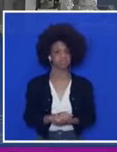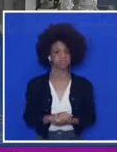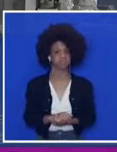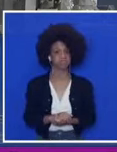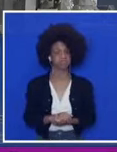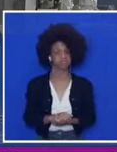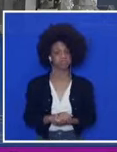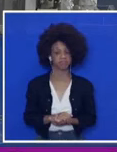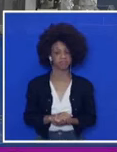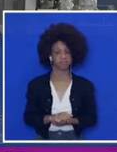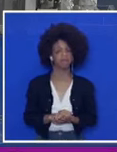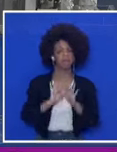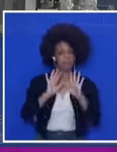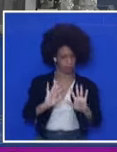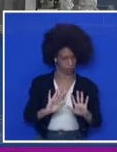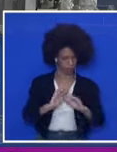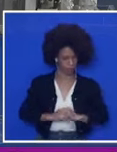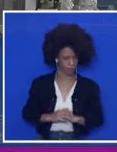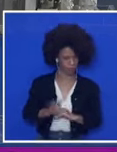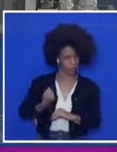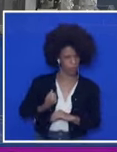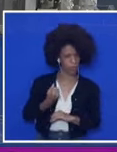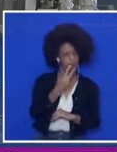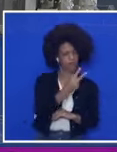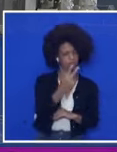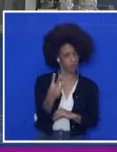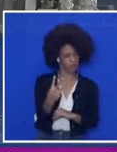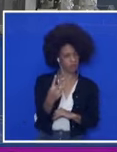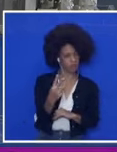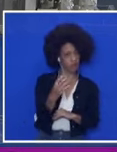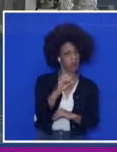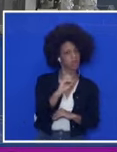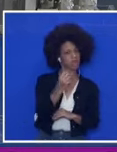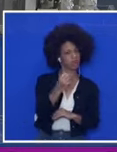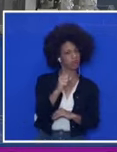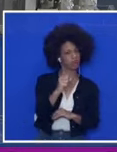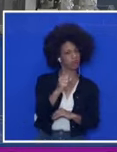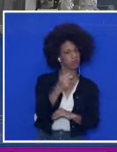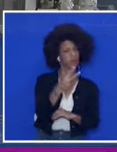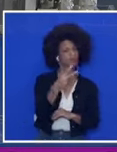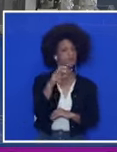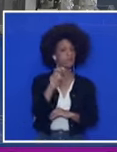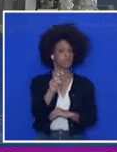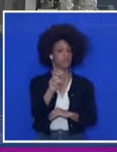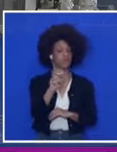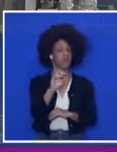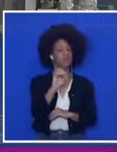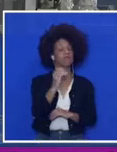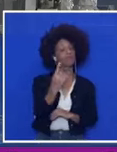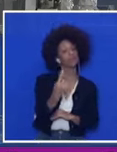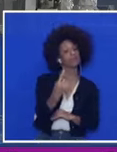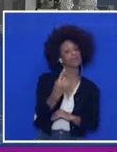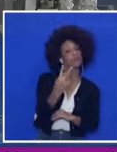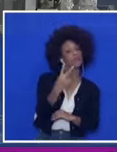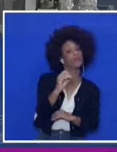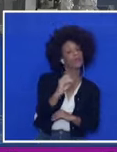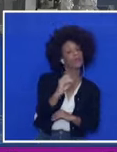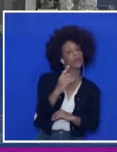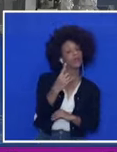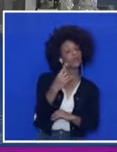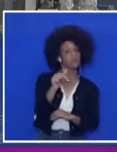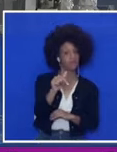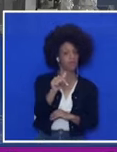2125 da Loto Fácil. As dezenas sorteadas foram 23, 08, 25, 01,